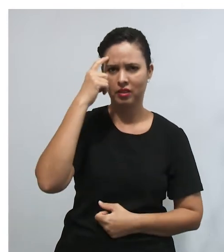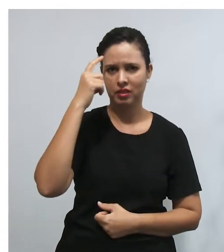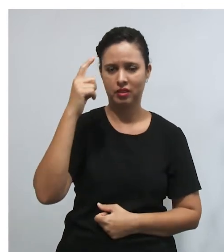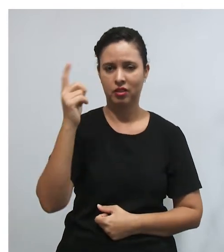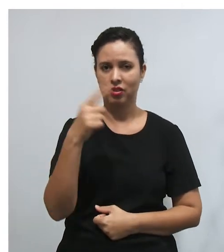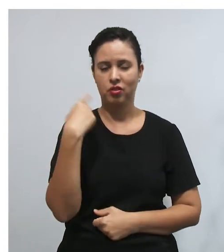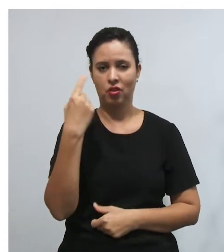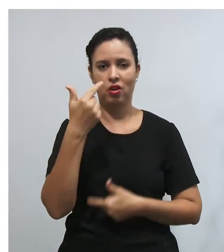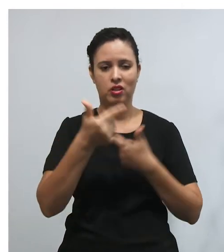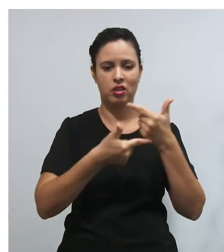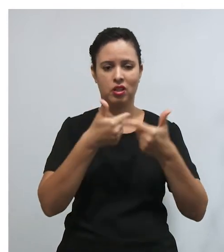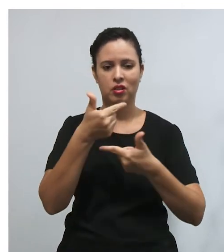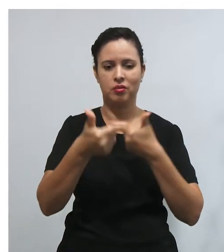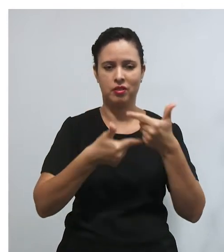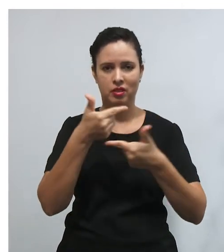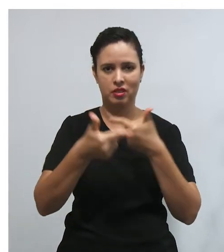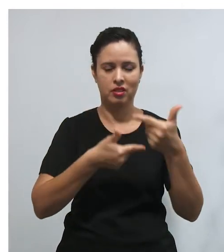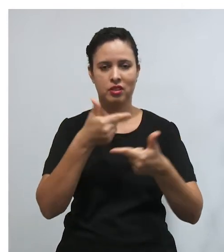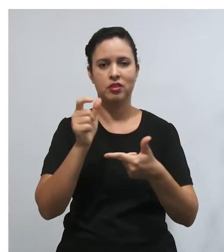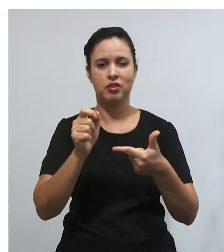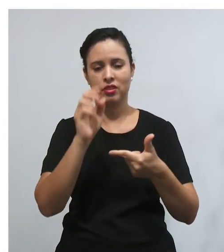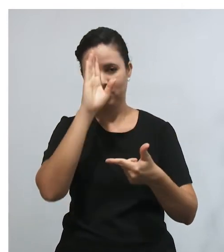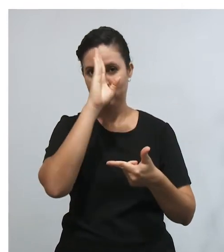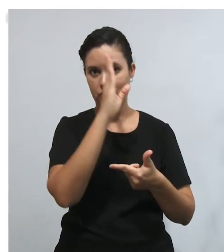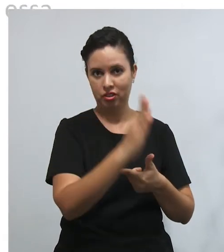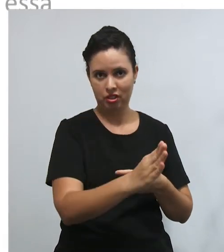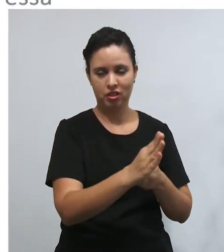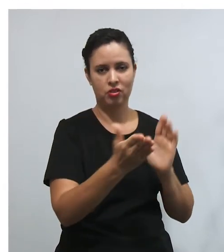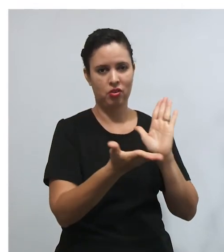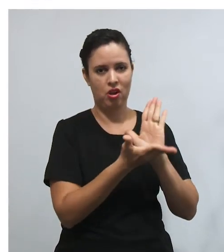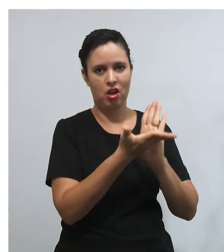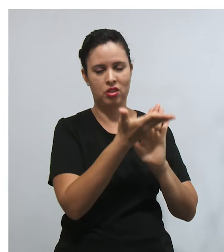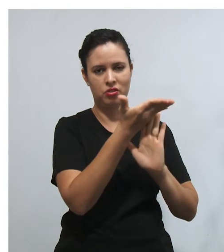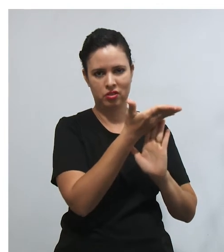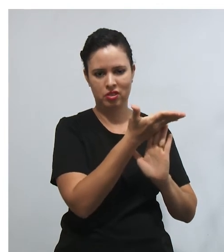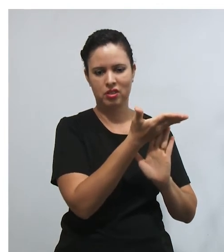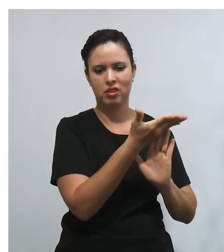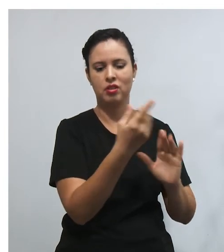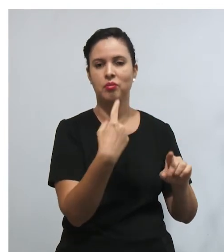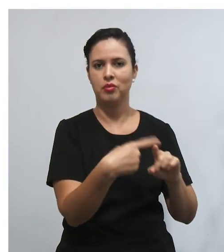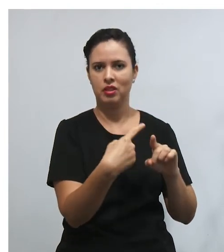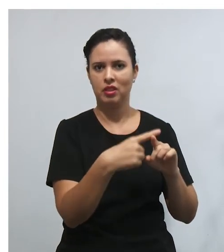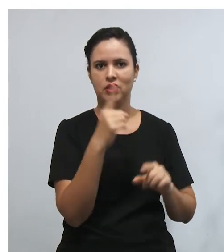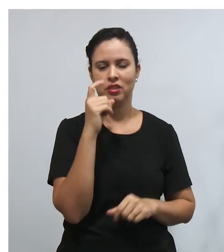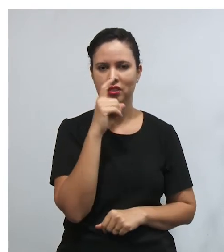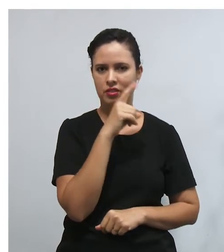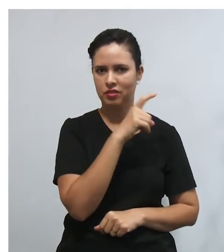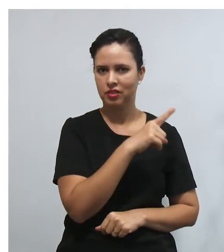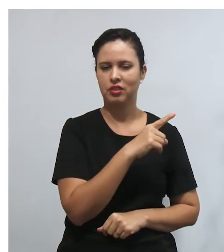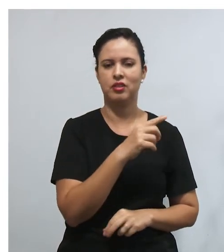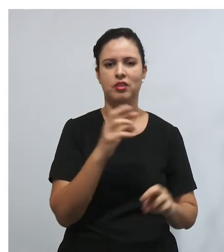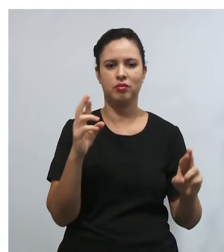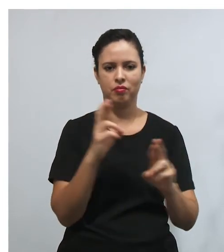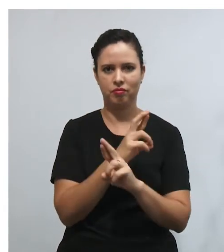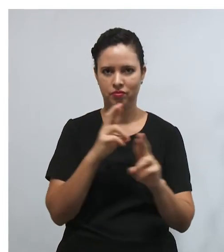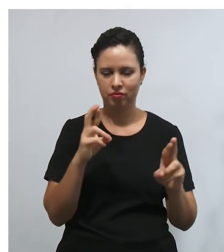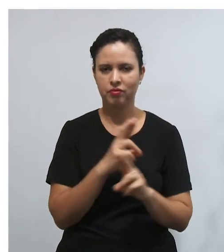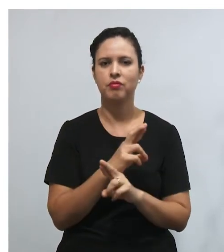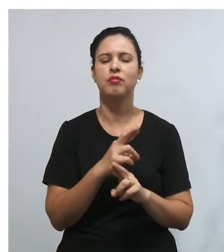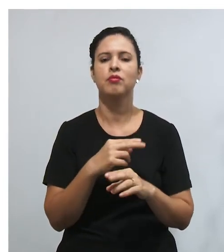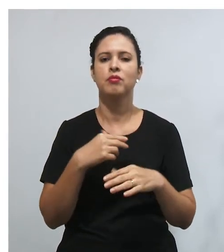hardware, hein? Tivesse que interagir com o hardware, seria uma experiência dolorida, né? Porque o hardware é difícil de você interagir na linguagem de